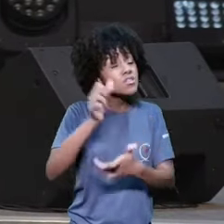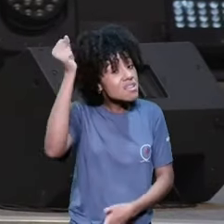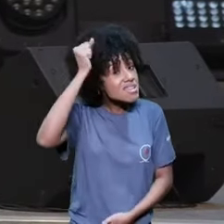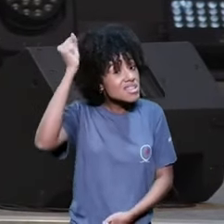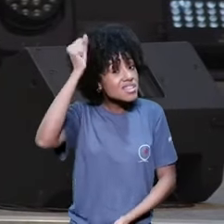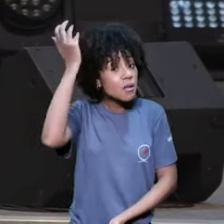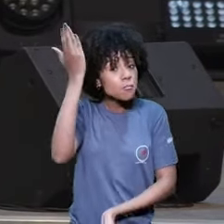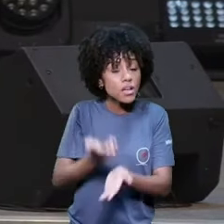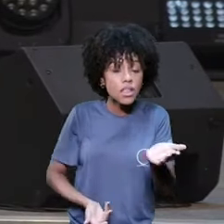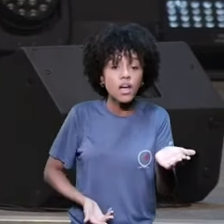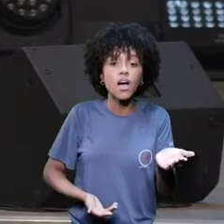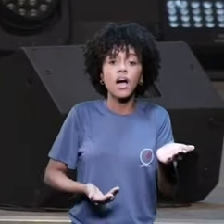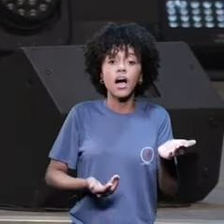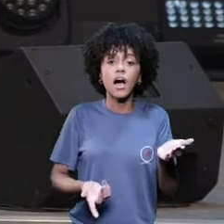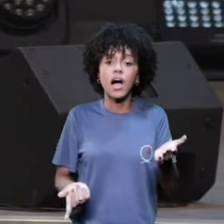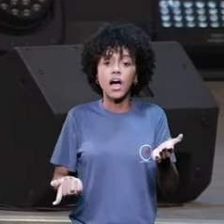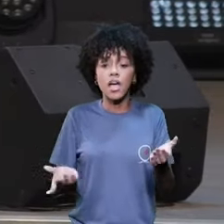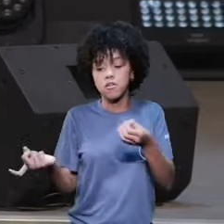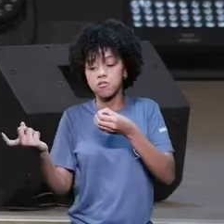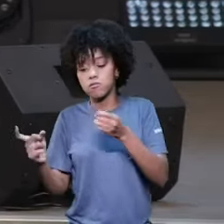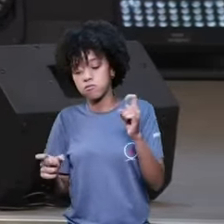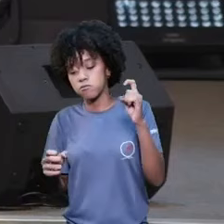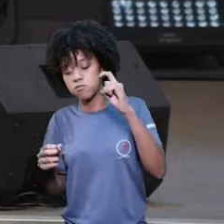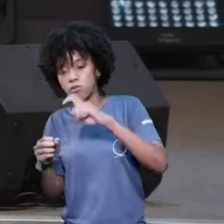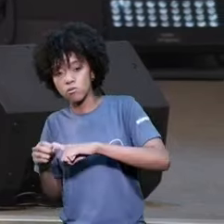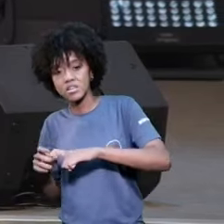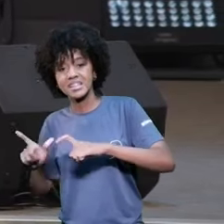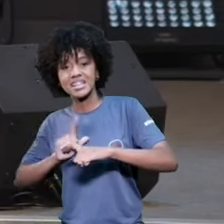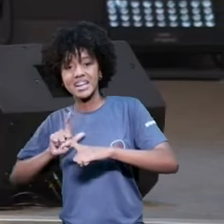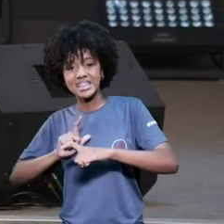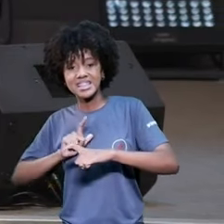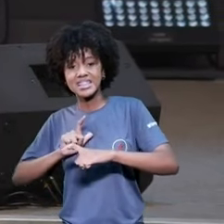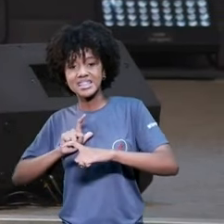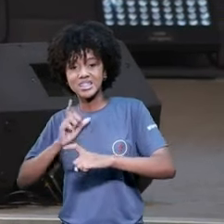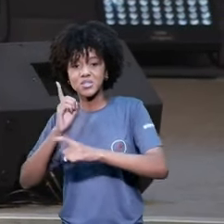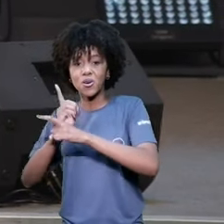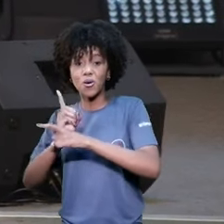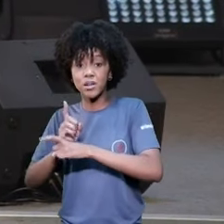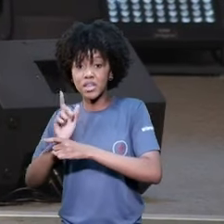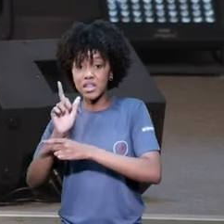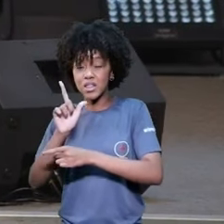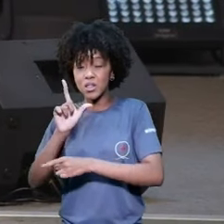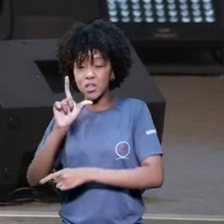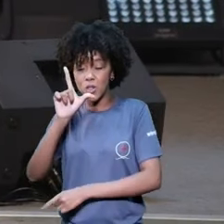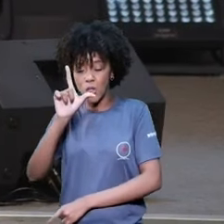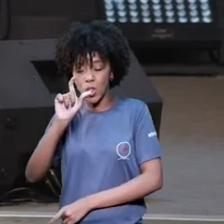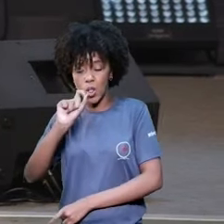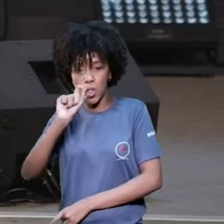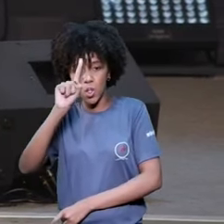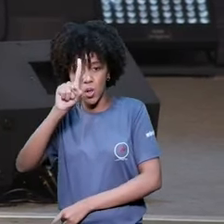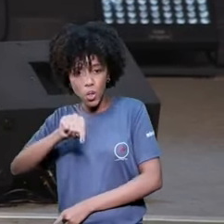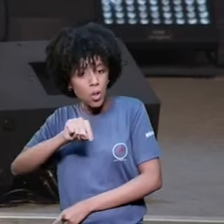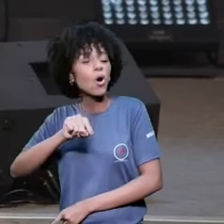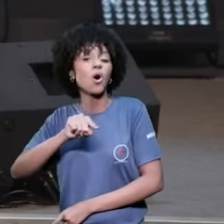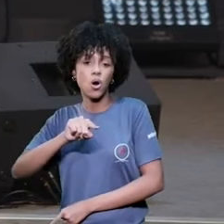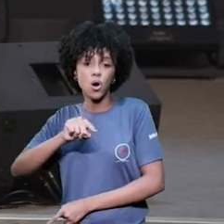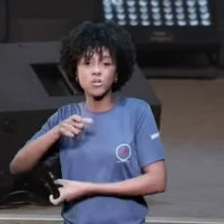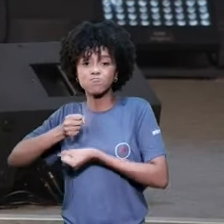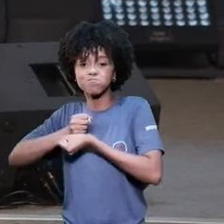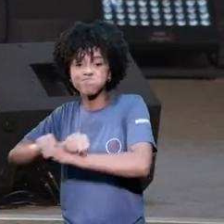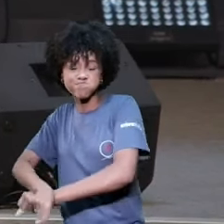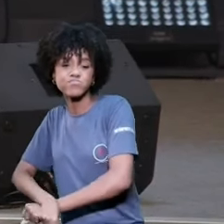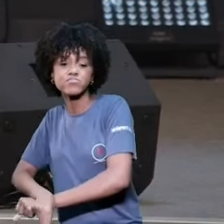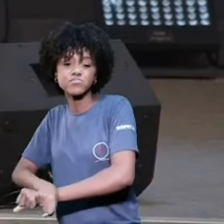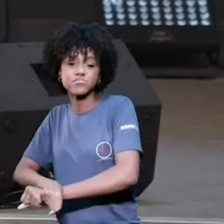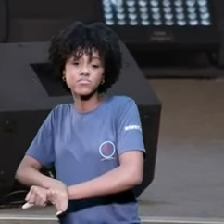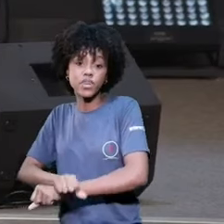Ló foi sequestrado, e ele se envolve numa guerra contra 4 reis. Abraão, com 318 homens, vence a guerra contra